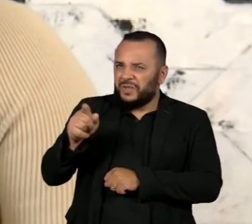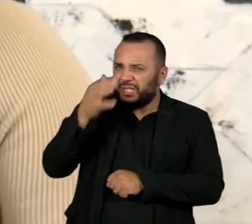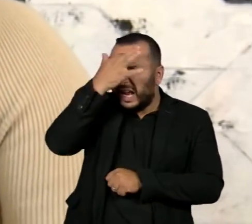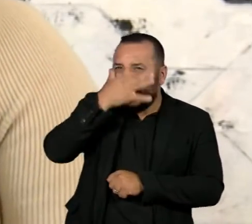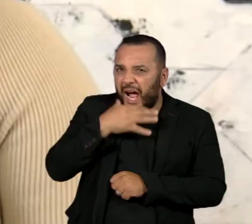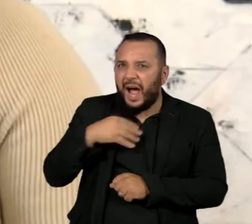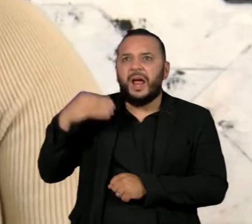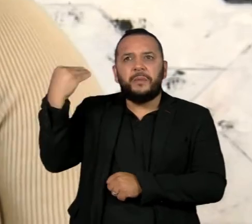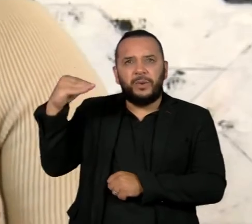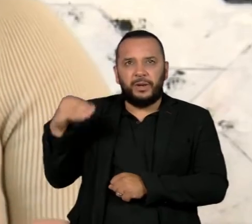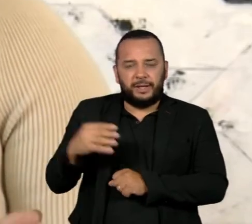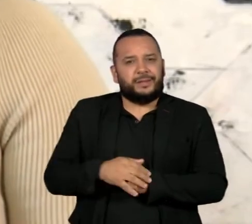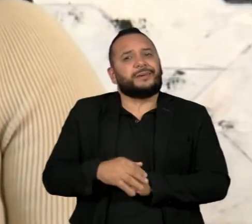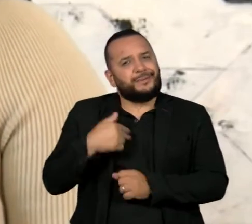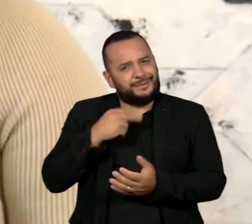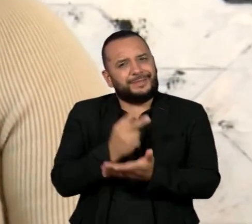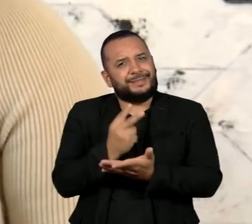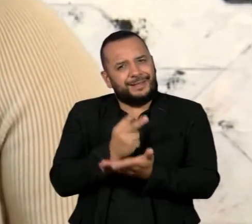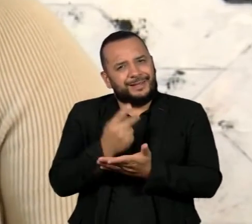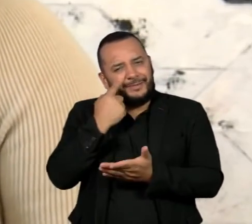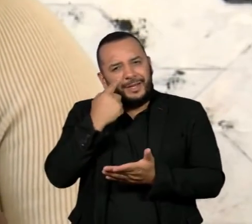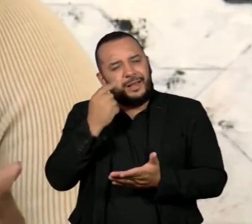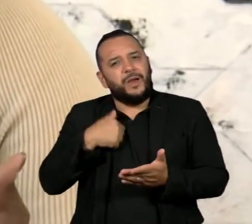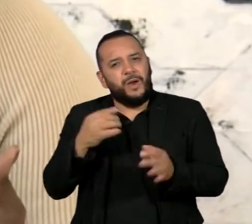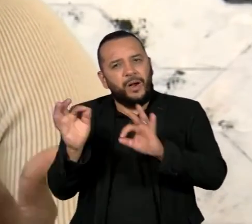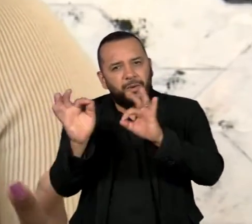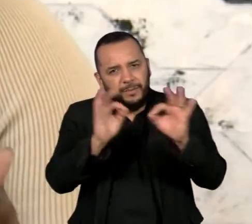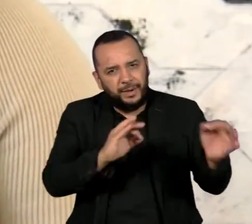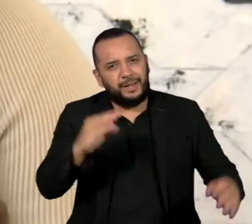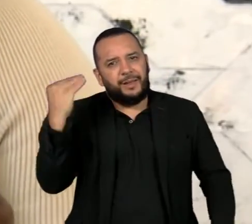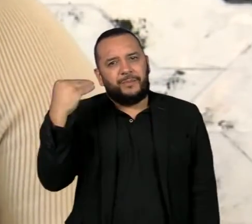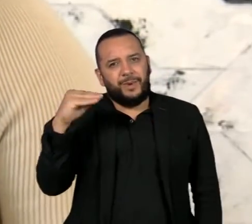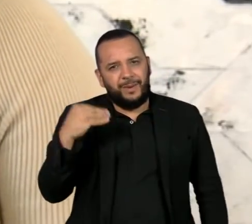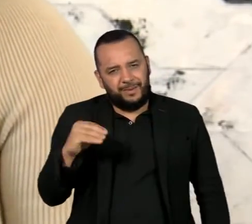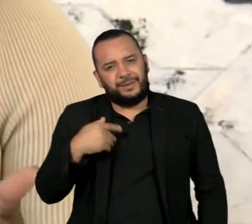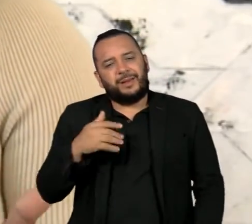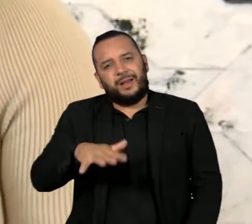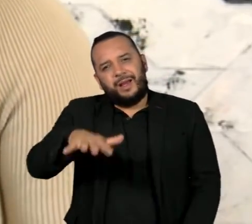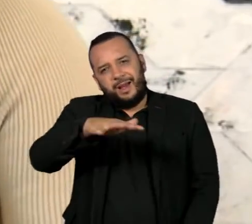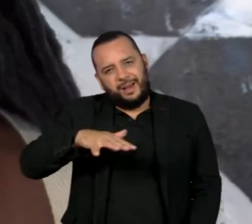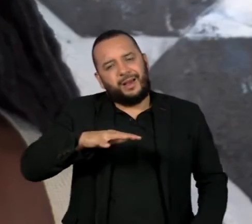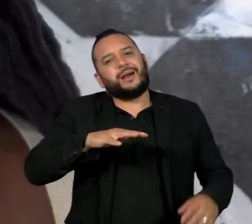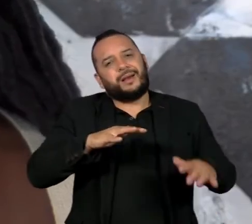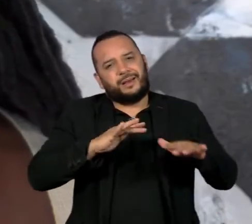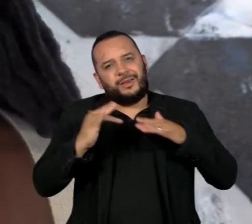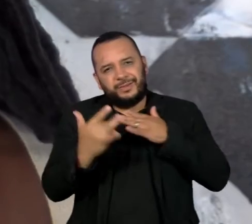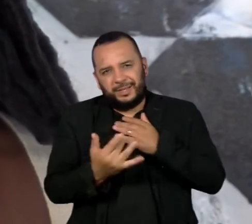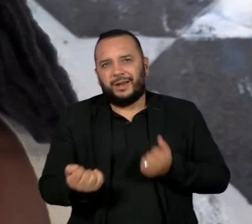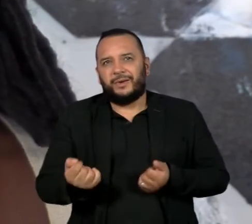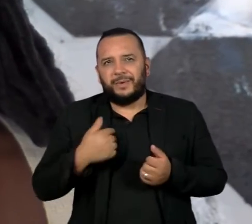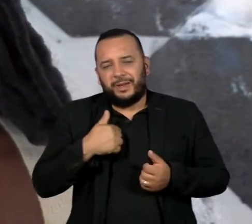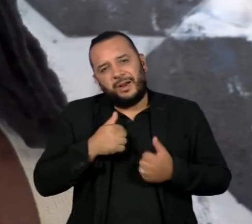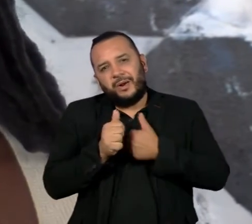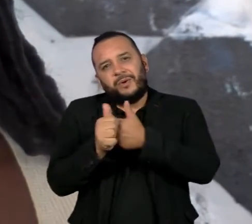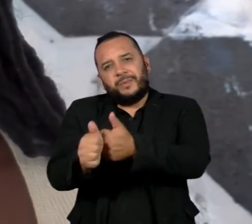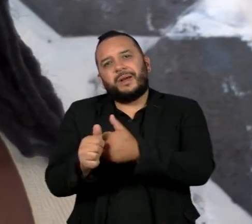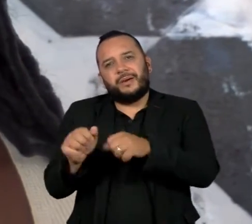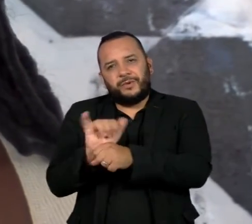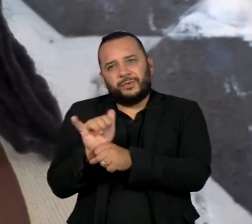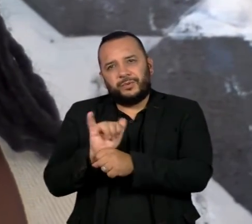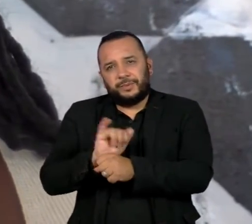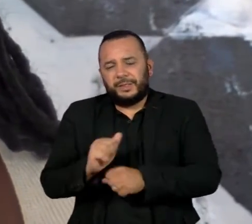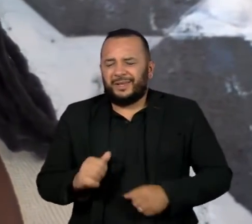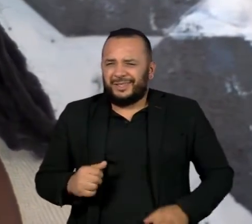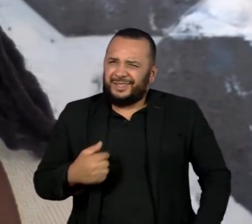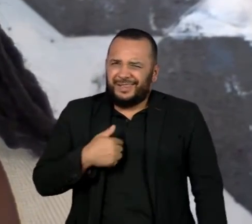blogueira. E eu sempre acompanhei, sempre fui muito apaixonada por esse meio de rede social e acompanhava muito no YouTube. Aí